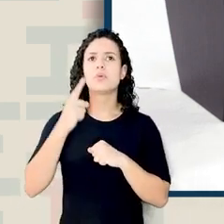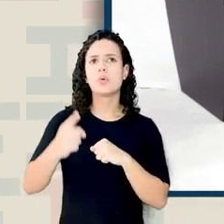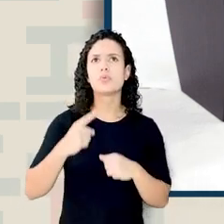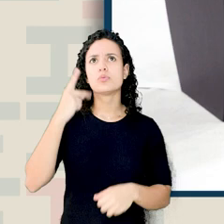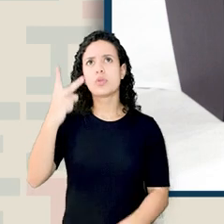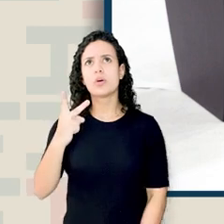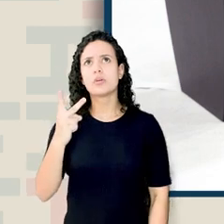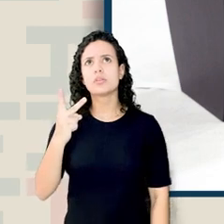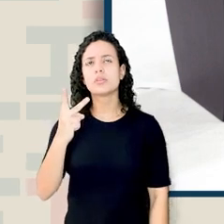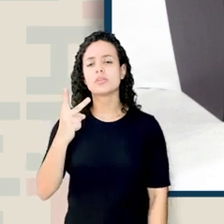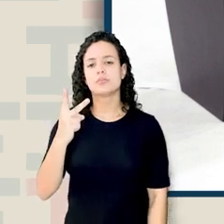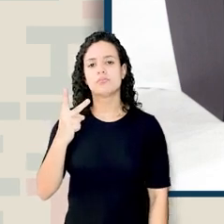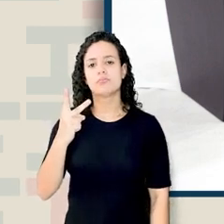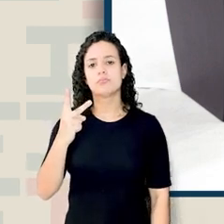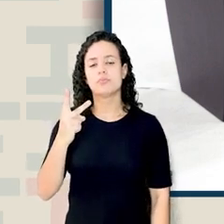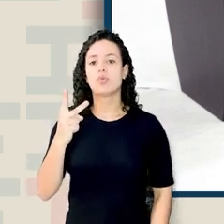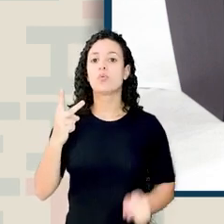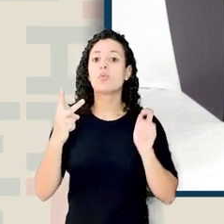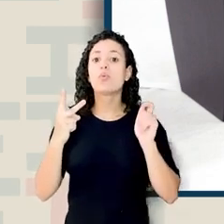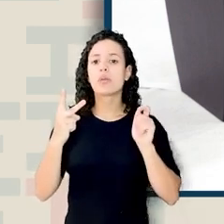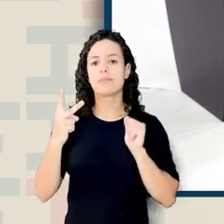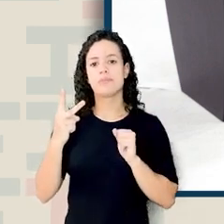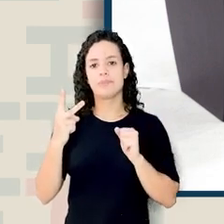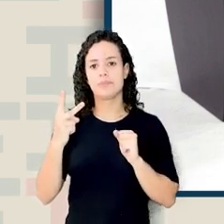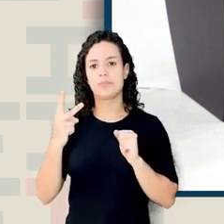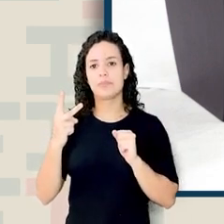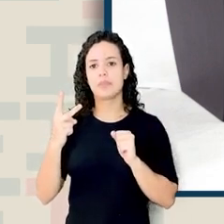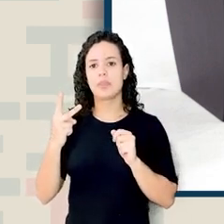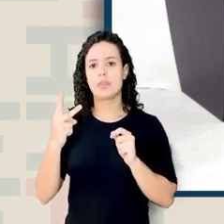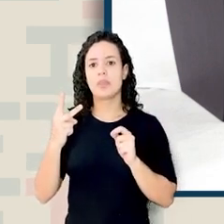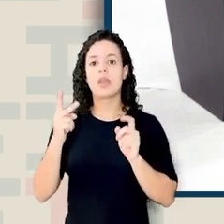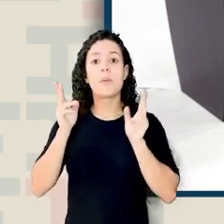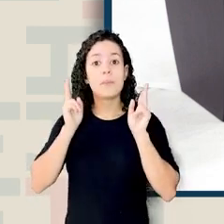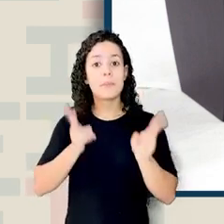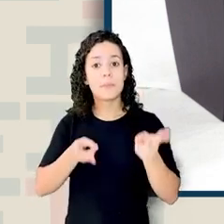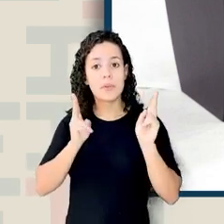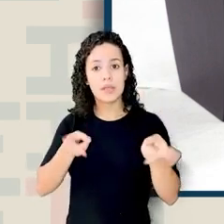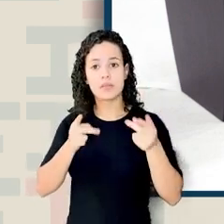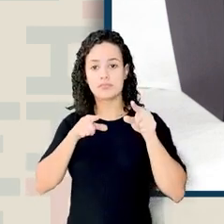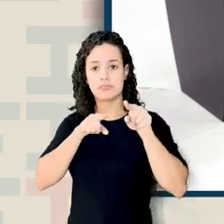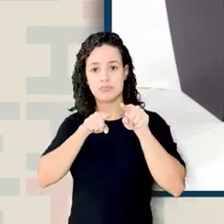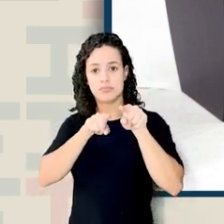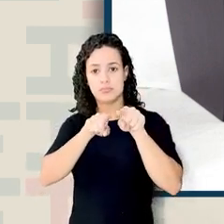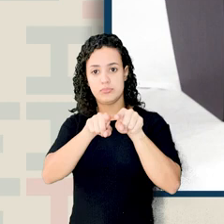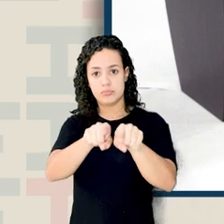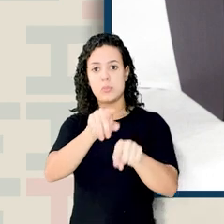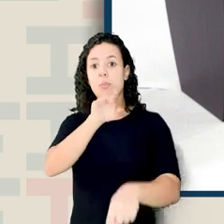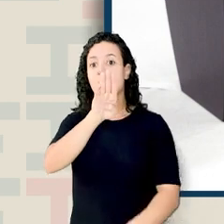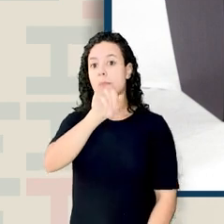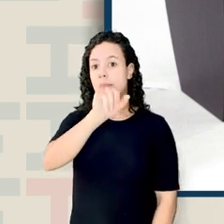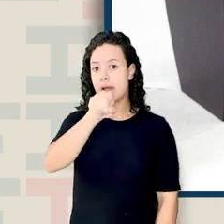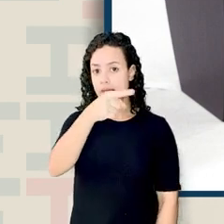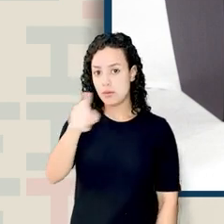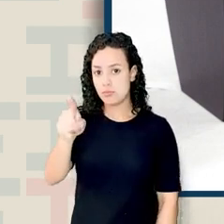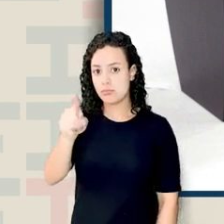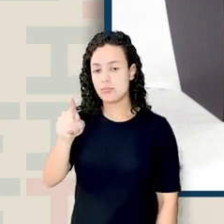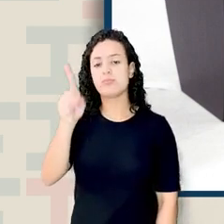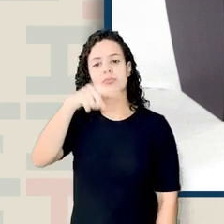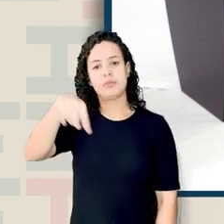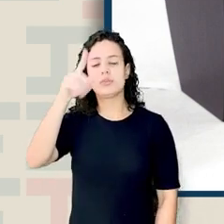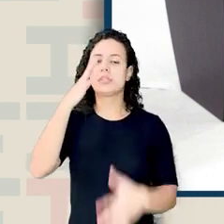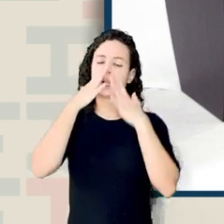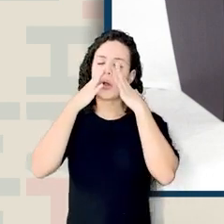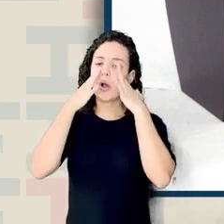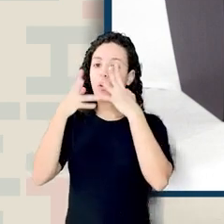1, 2, eu vou estar exatamente na mesma métrica da célula do baião, para vocês começarem